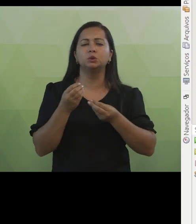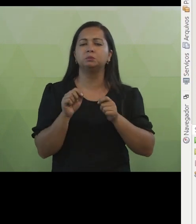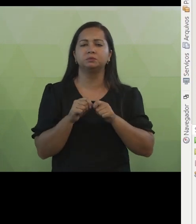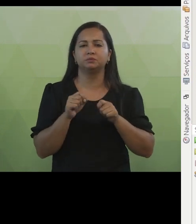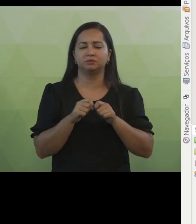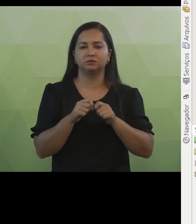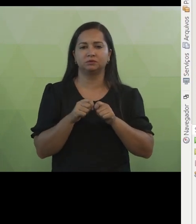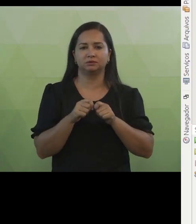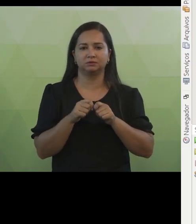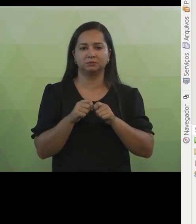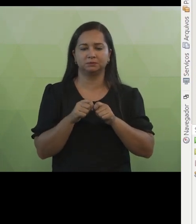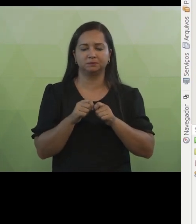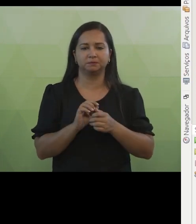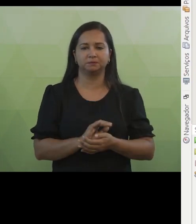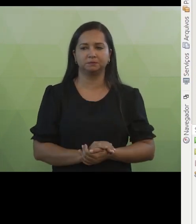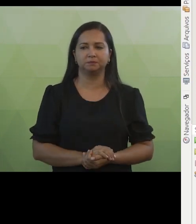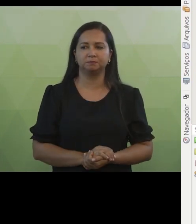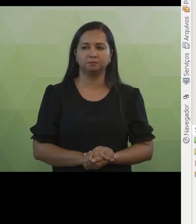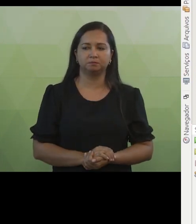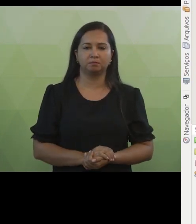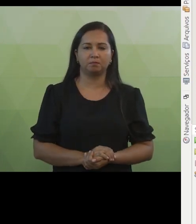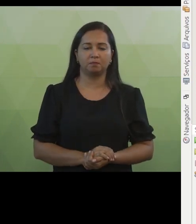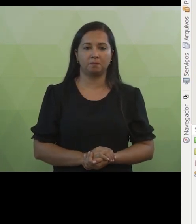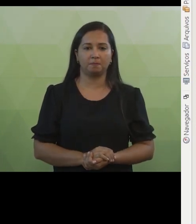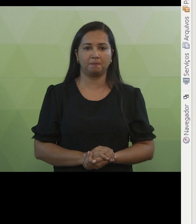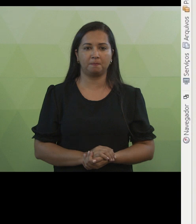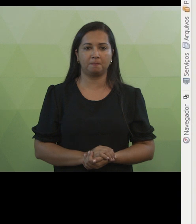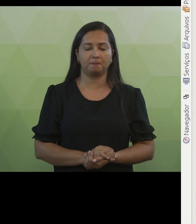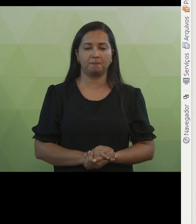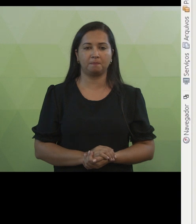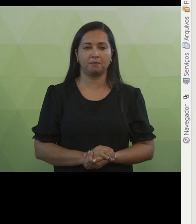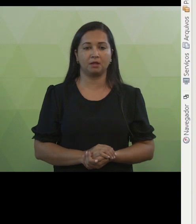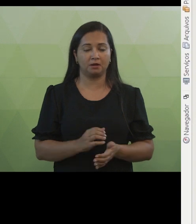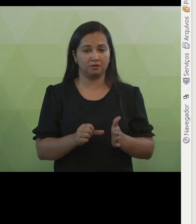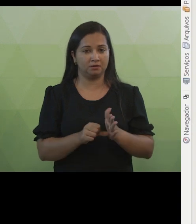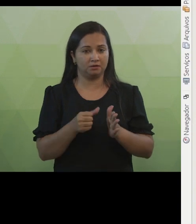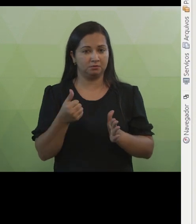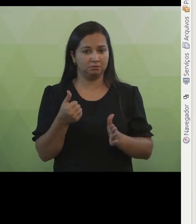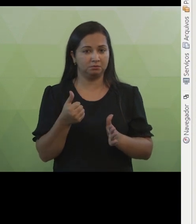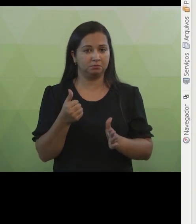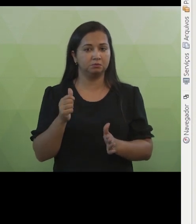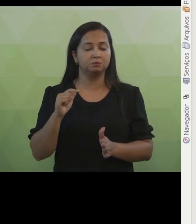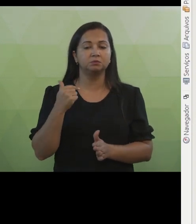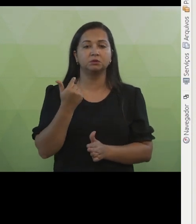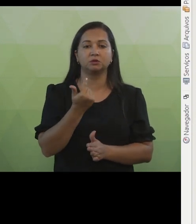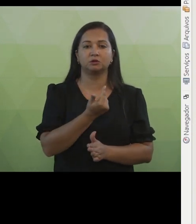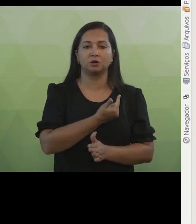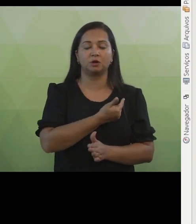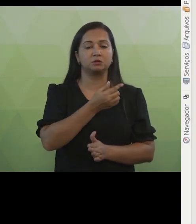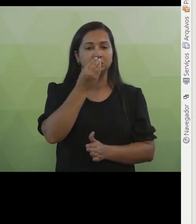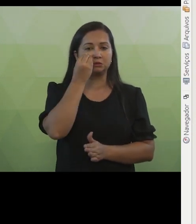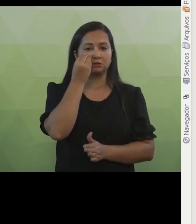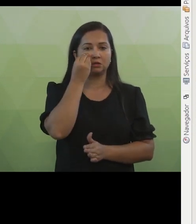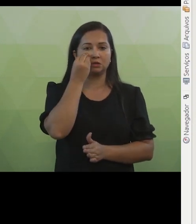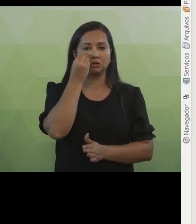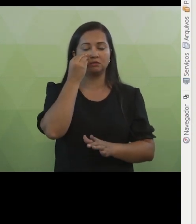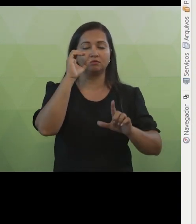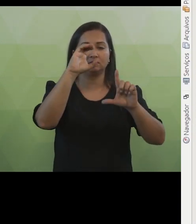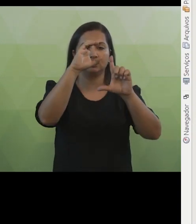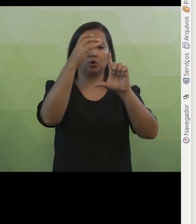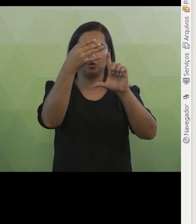tratar isso com o bloco try-catch? Primeiro, isolamos a parte do